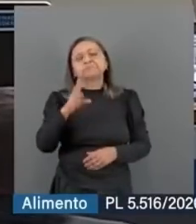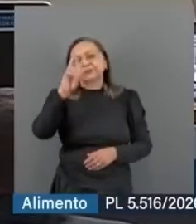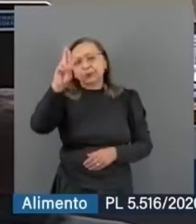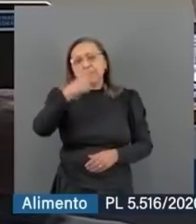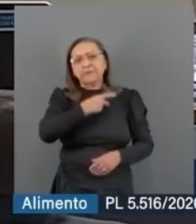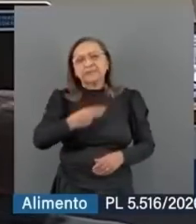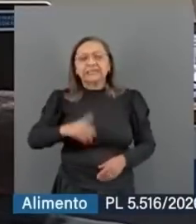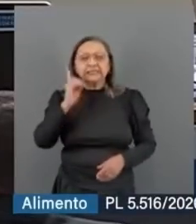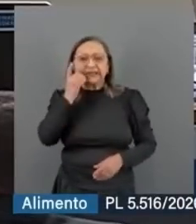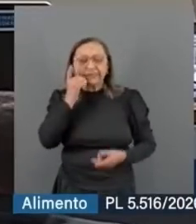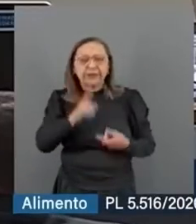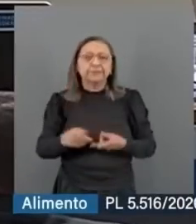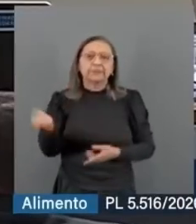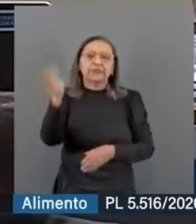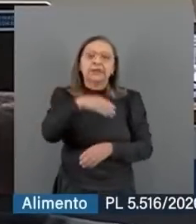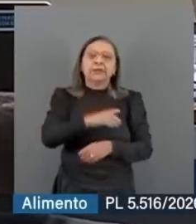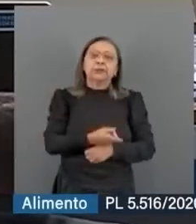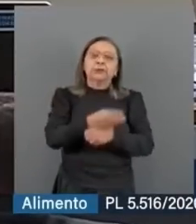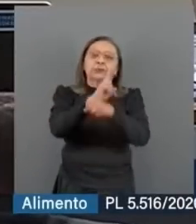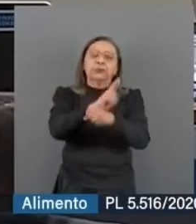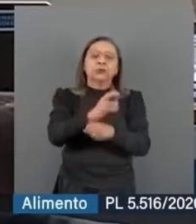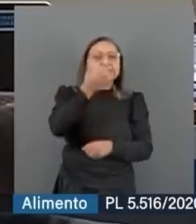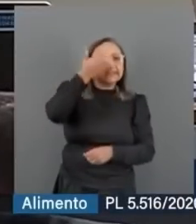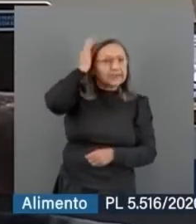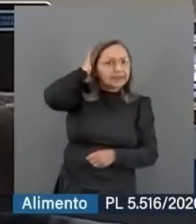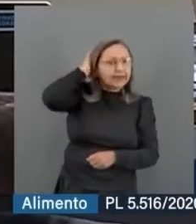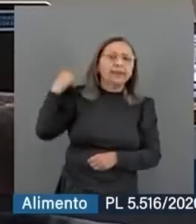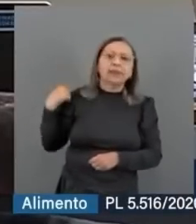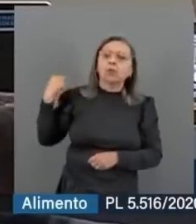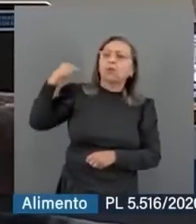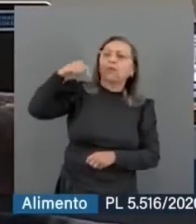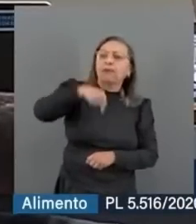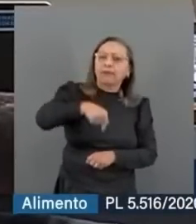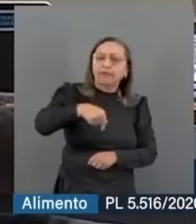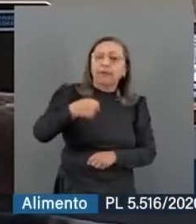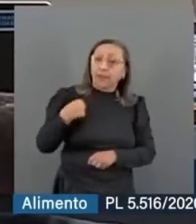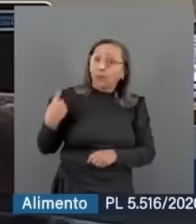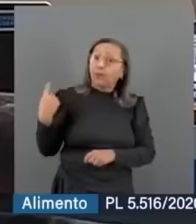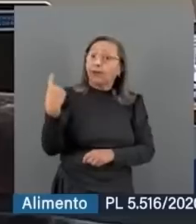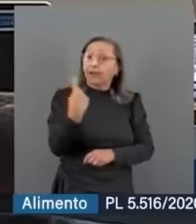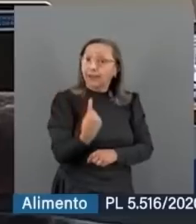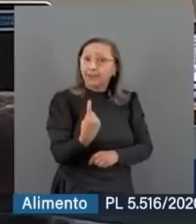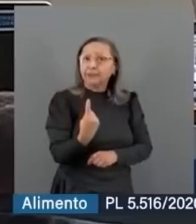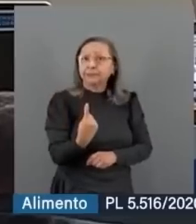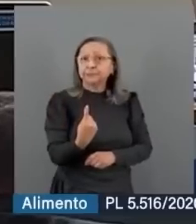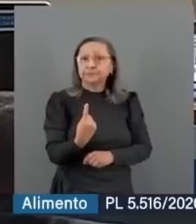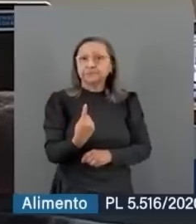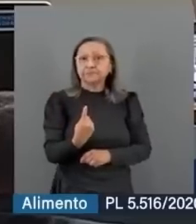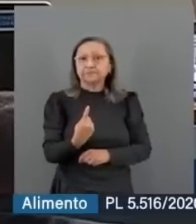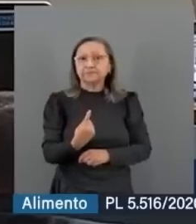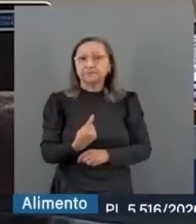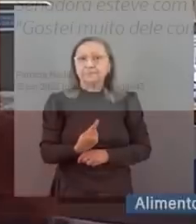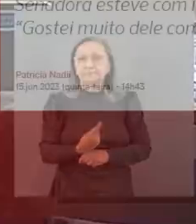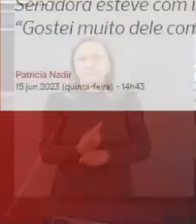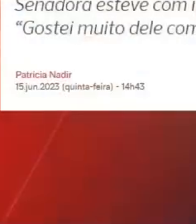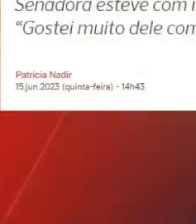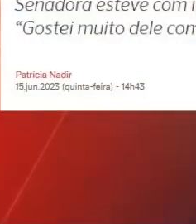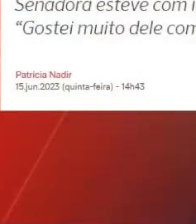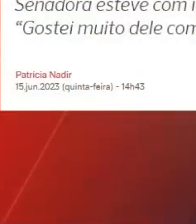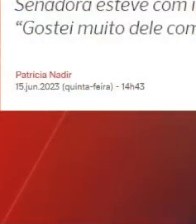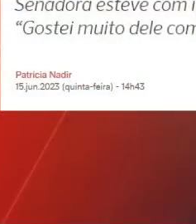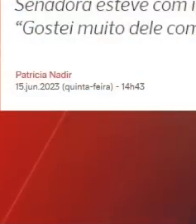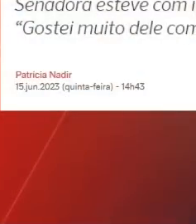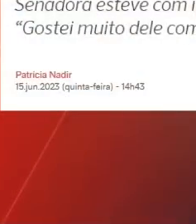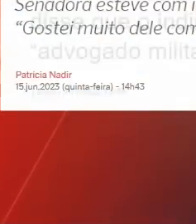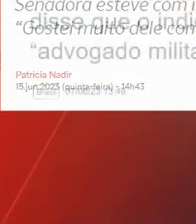dando votos, que são votos que seriam dados pela Damares, pelo Malafaia e pelo Flávio Bolsonaro. E vai ouvir e vai ter que saber ouvir.